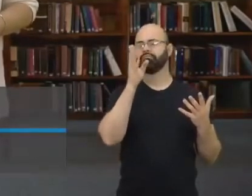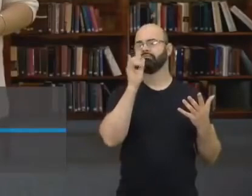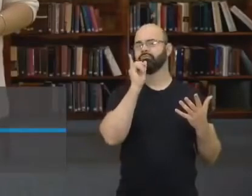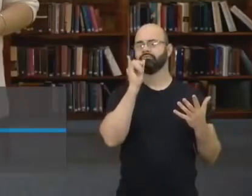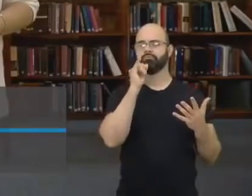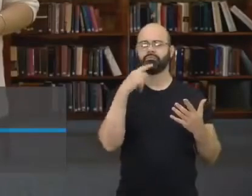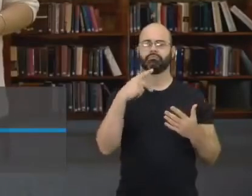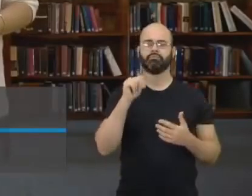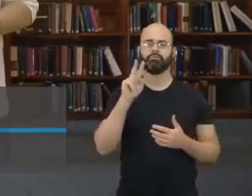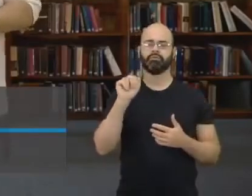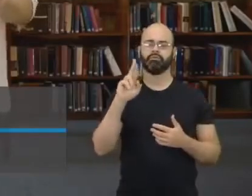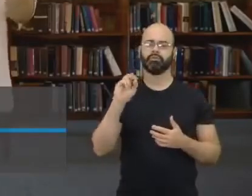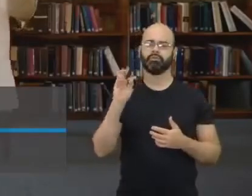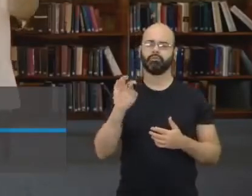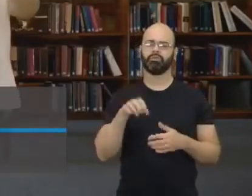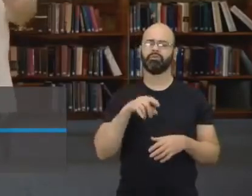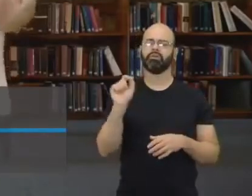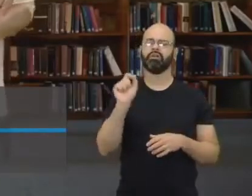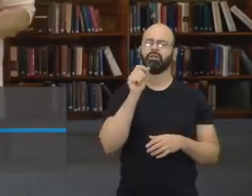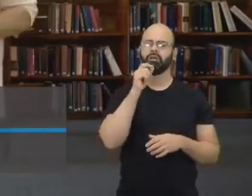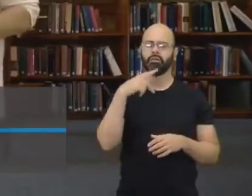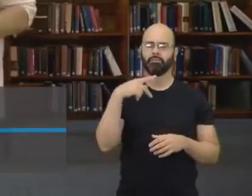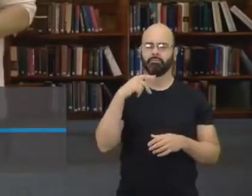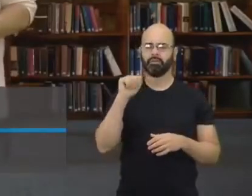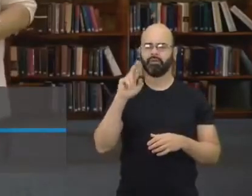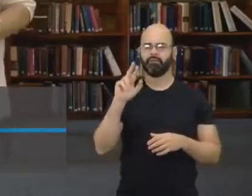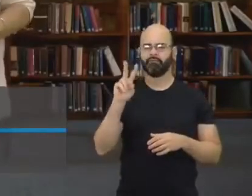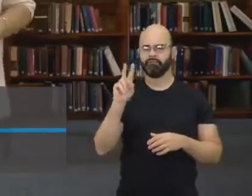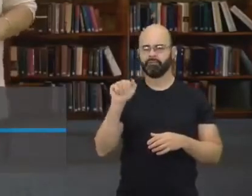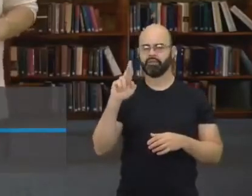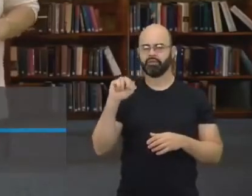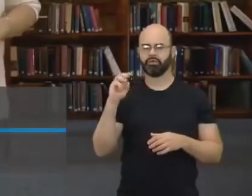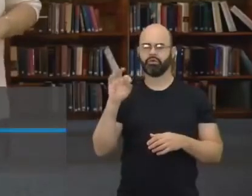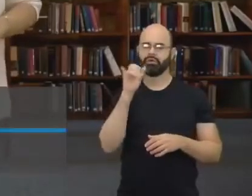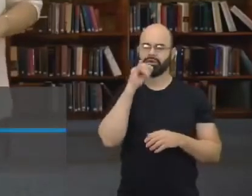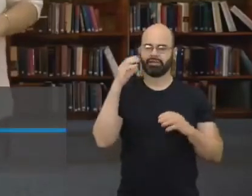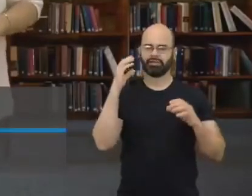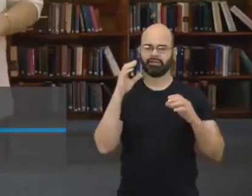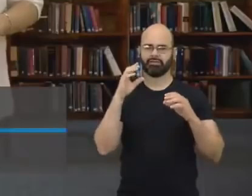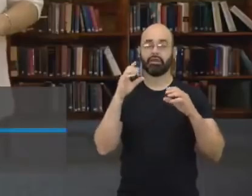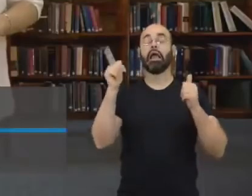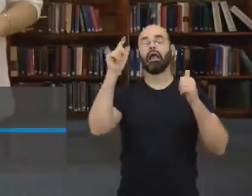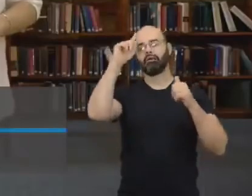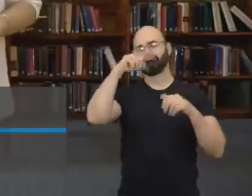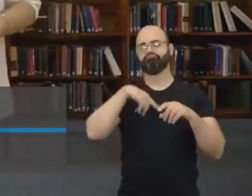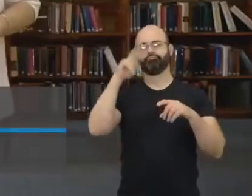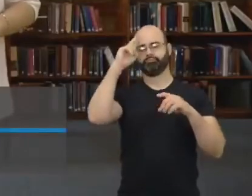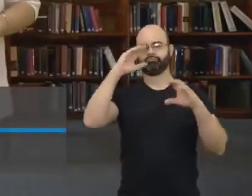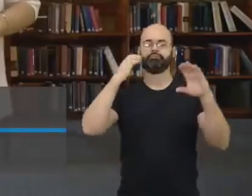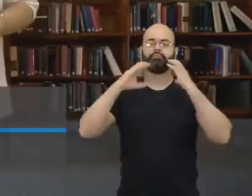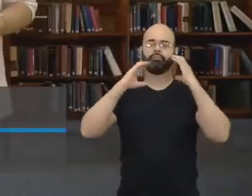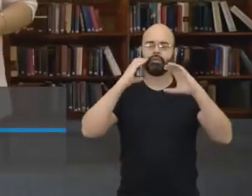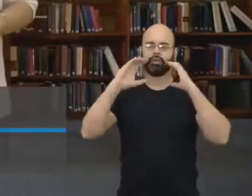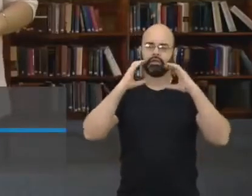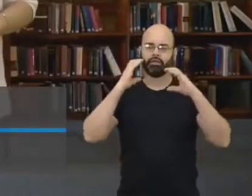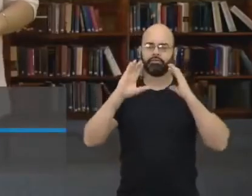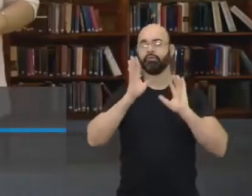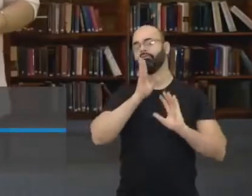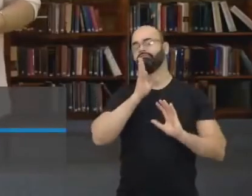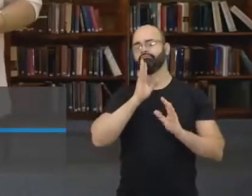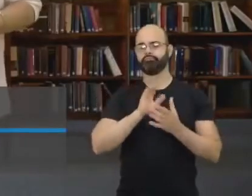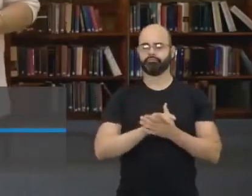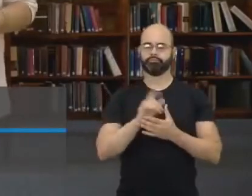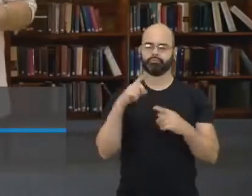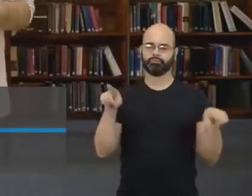o Pavarotti? Não, já ouvi falar Pavarotti, deixa eu ver aqui no Google. Quem é esse cara? Tá, é um cantor de música erudita.